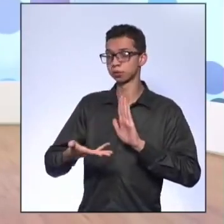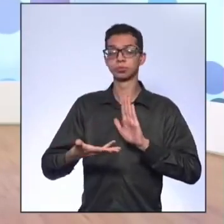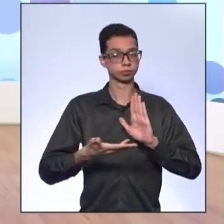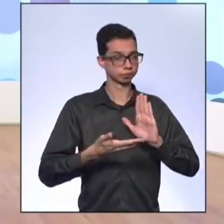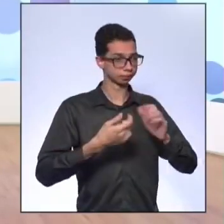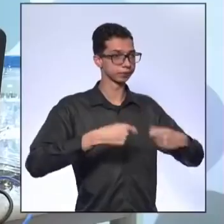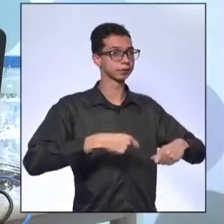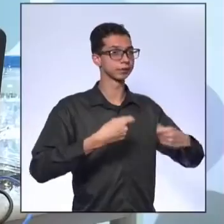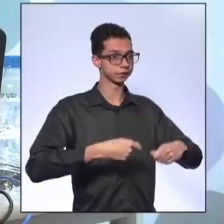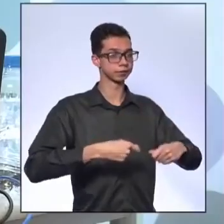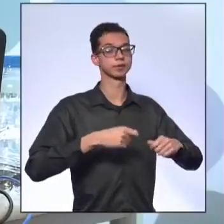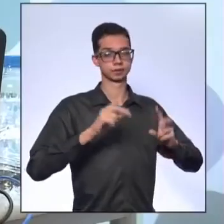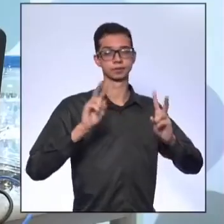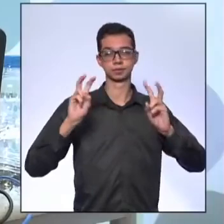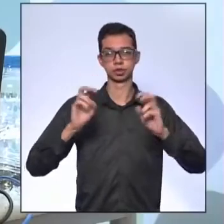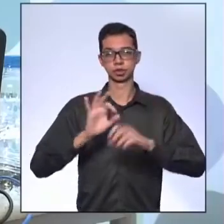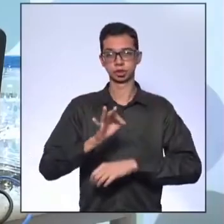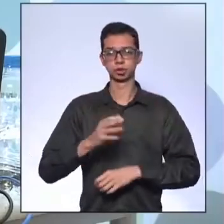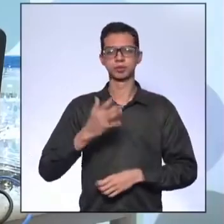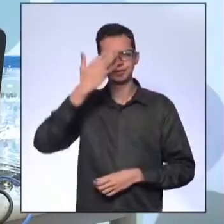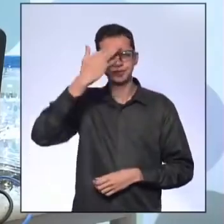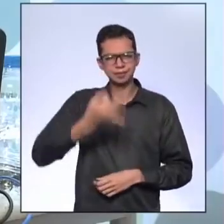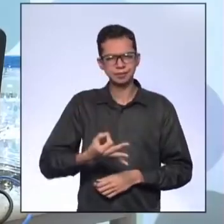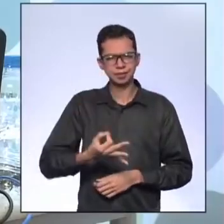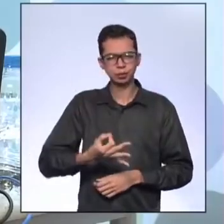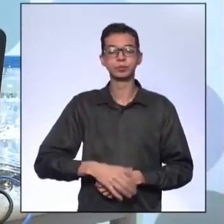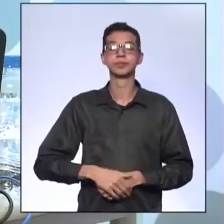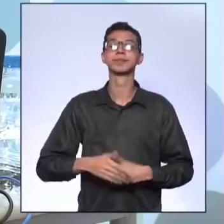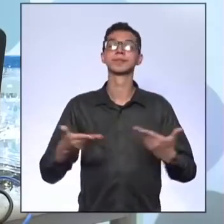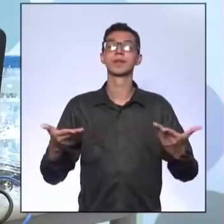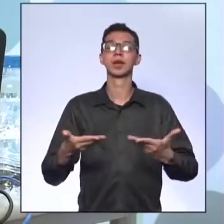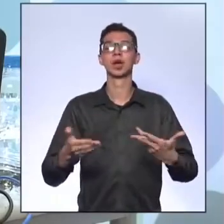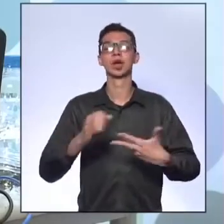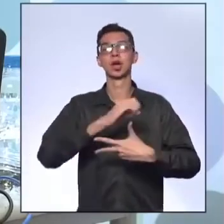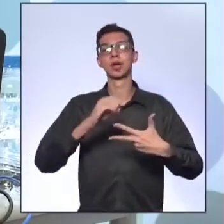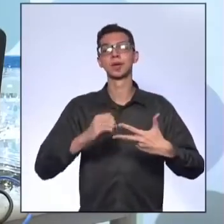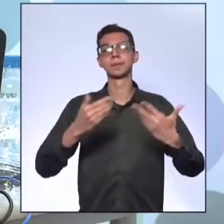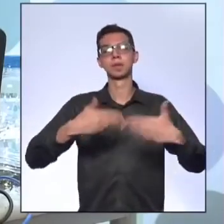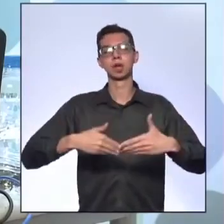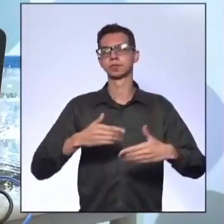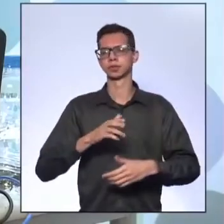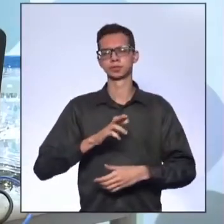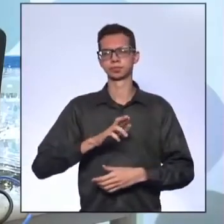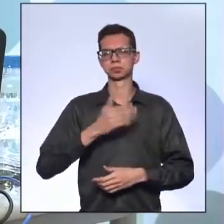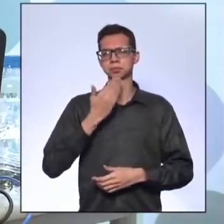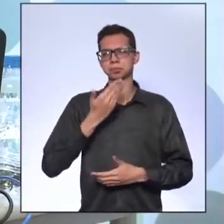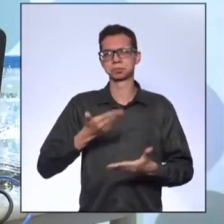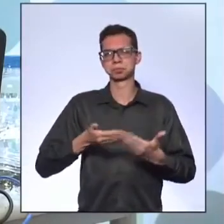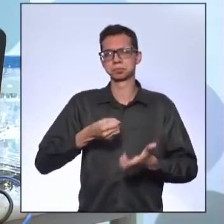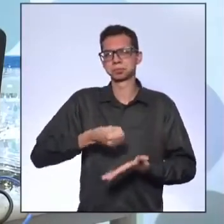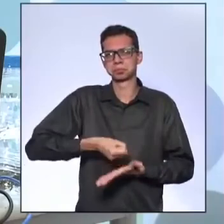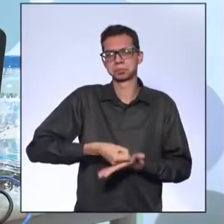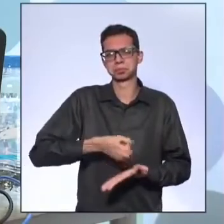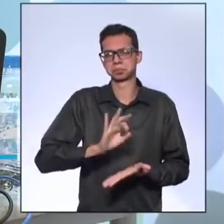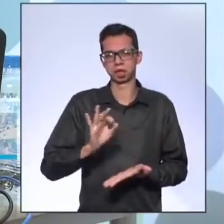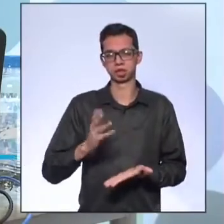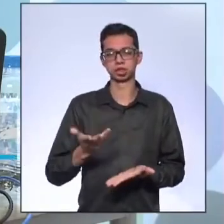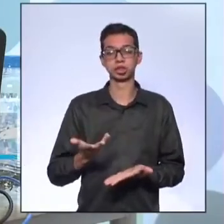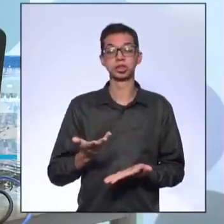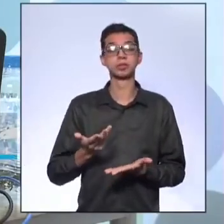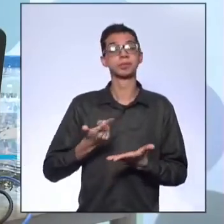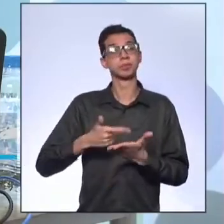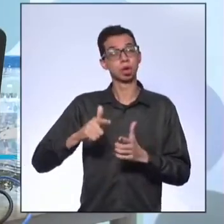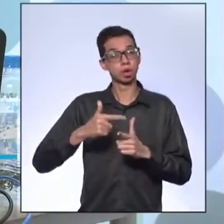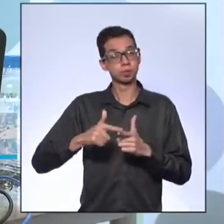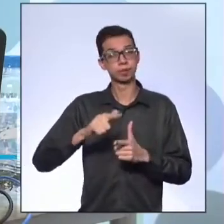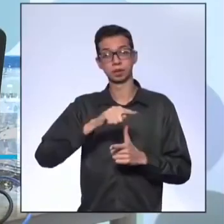que ter o título, artigo de opinião. Nessa prova agora do Enem, ultimamente, eles não têm cobrado assim a ponto de o aluno ser prejudicado, muito prejudicado, se esquecer